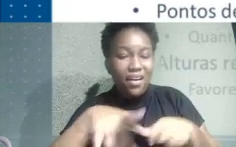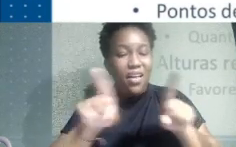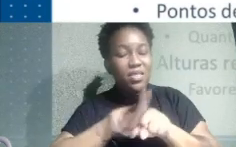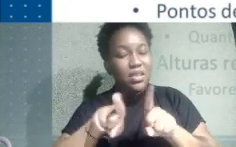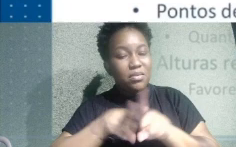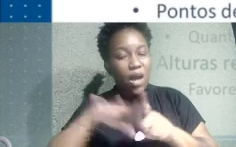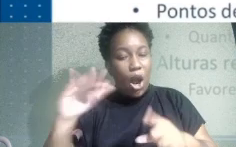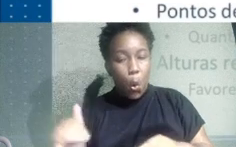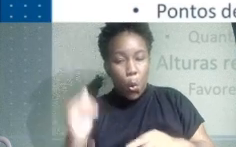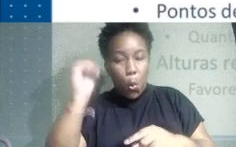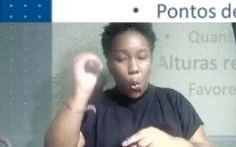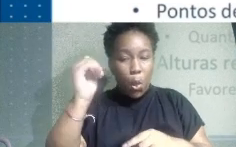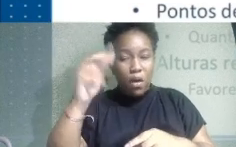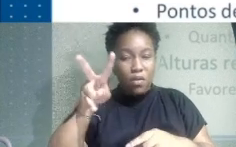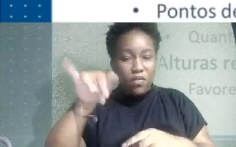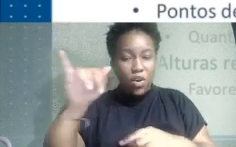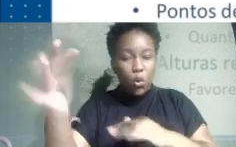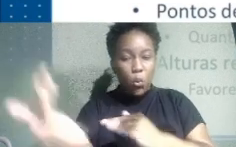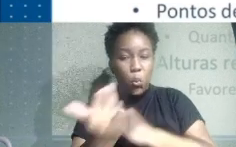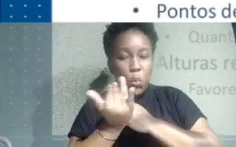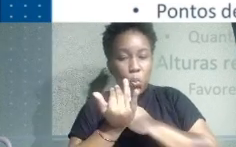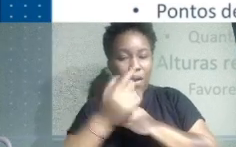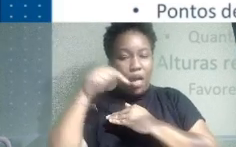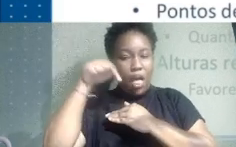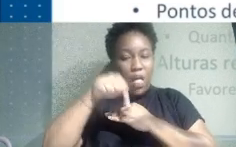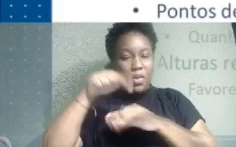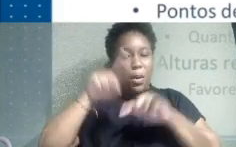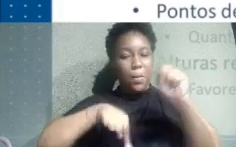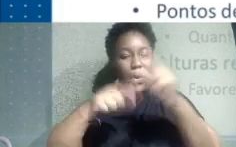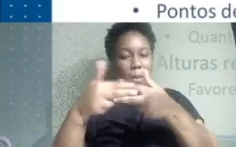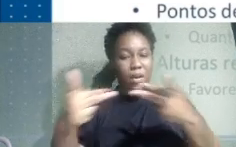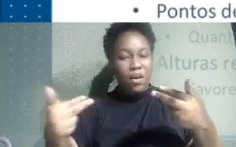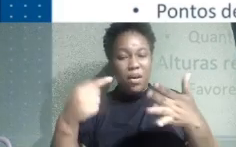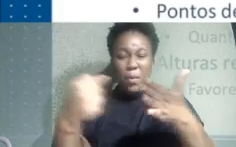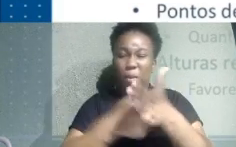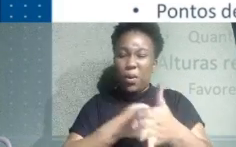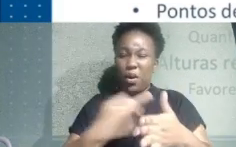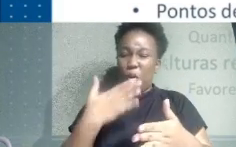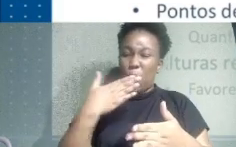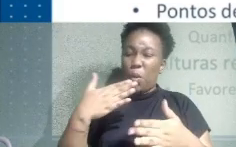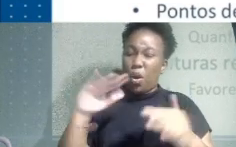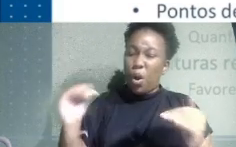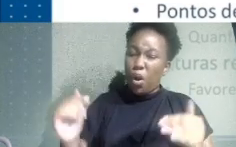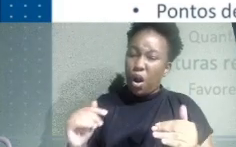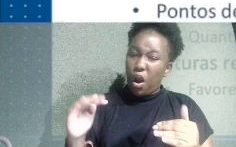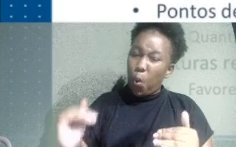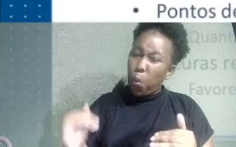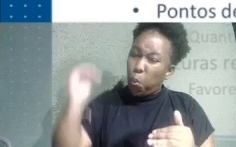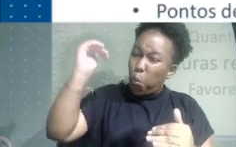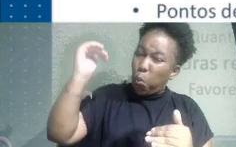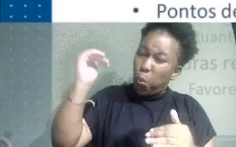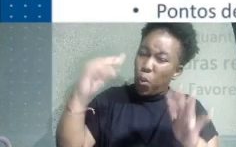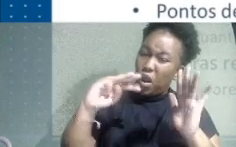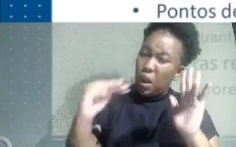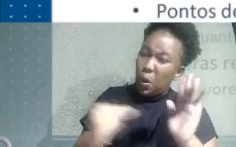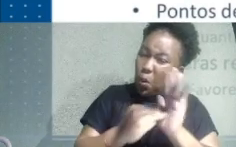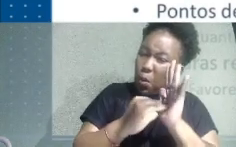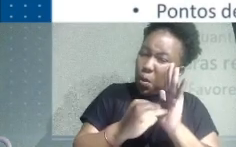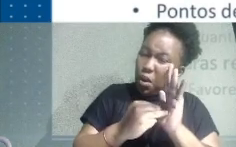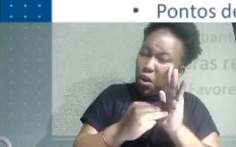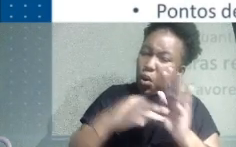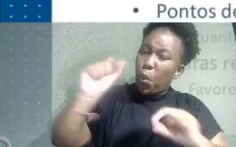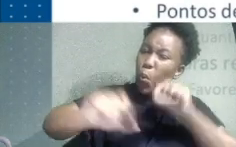elas vão favorecer o uso adequado do meu equipamento. Então, às vezes vocês perguntam, qual que é a altura que eu tenho que deixar essa tomada? Qual que é a melhor altura? O que a